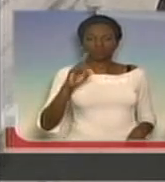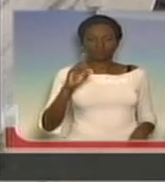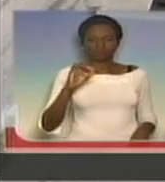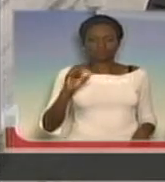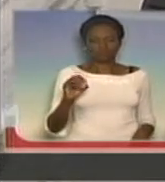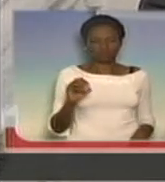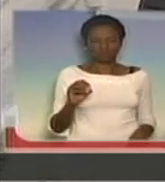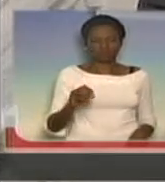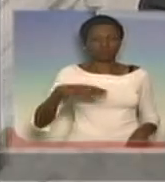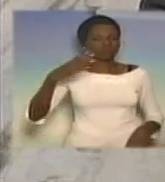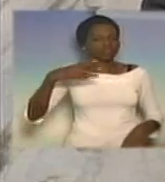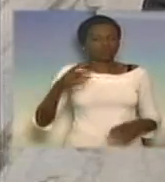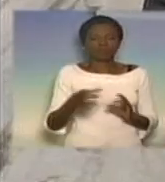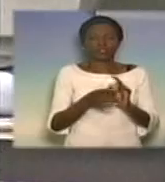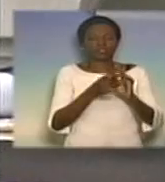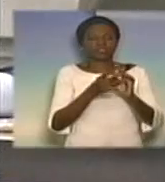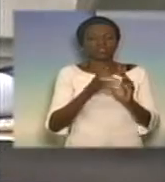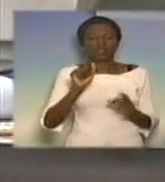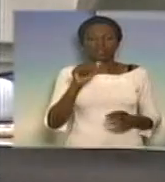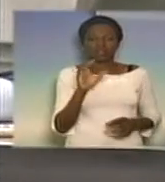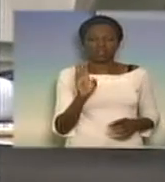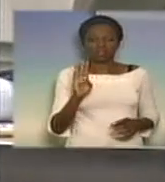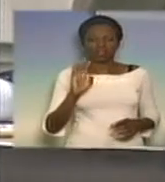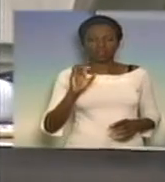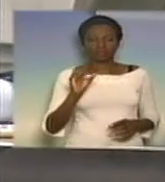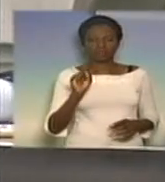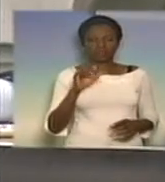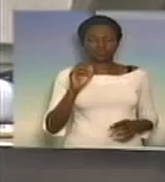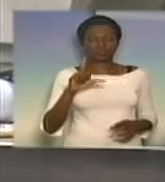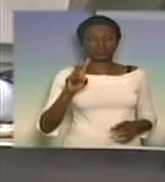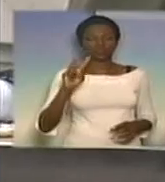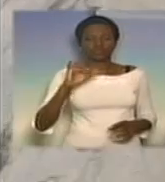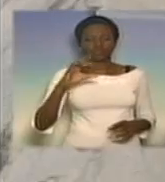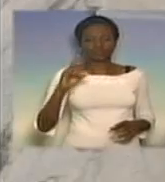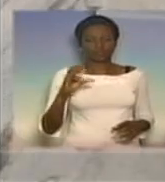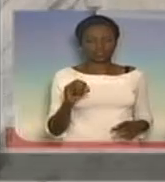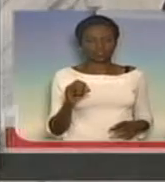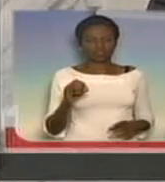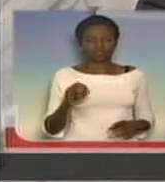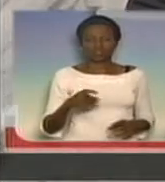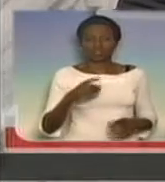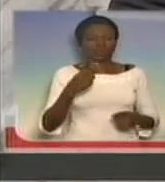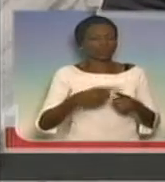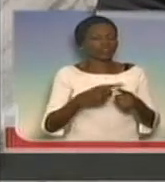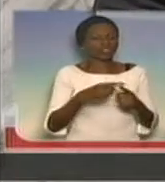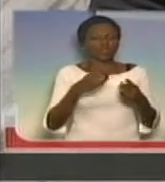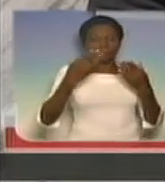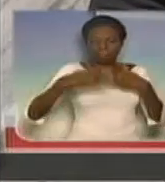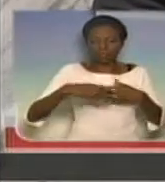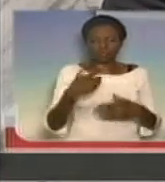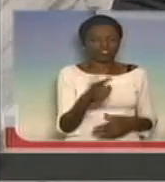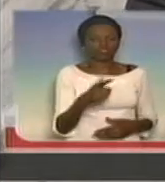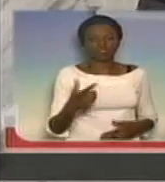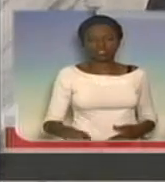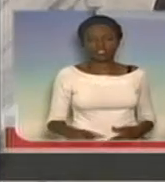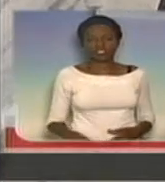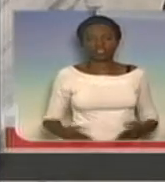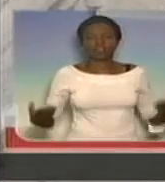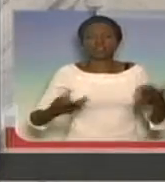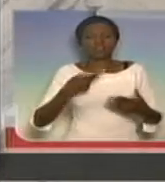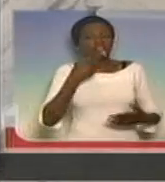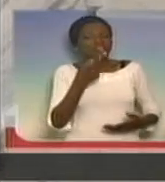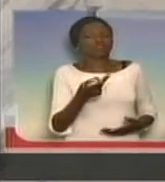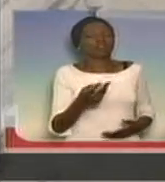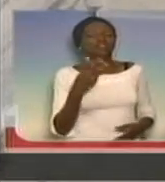não havia provas contra eles. E eu pergunto aos senhores, quem paga esses 3 anos de vida que foram jogados no lixo por